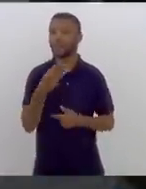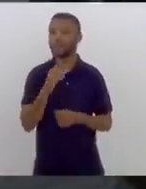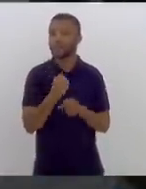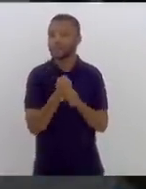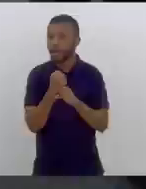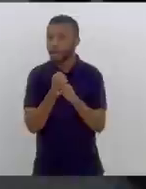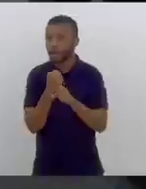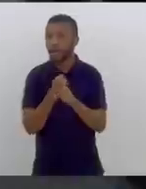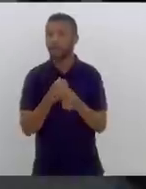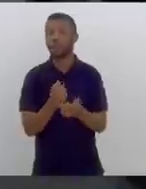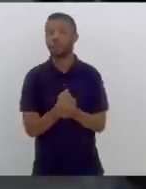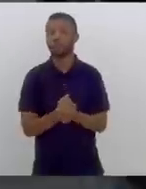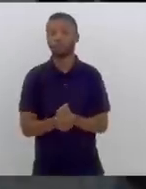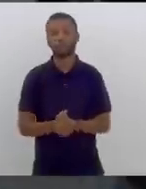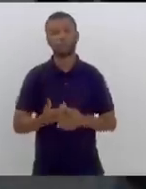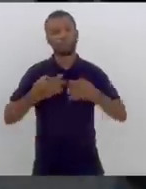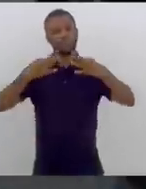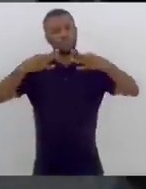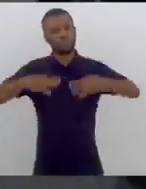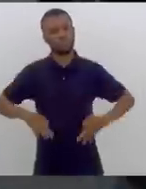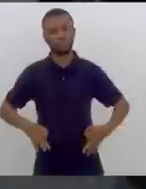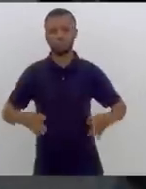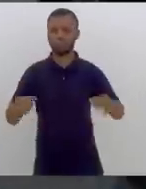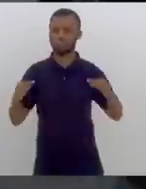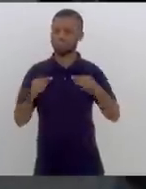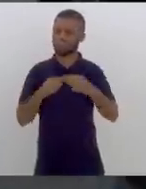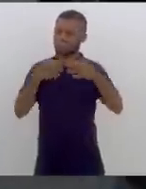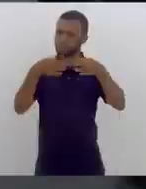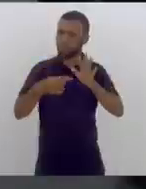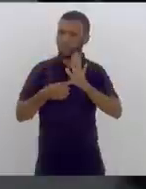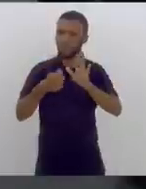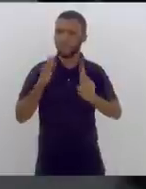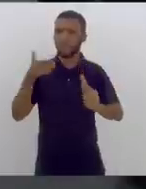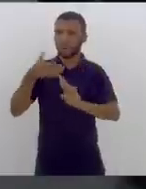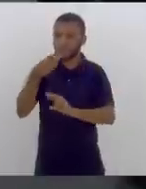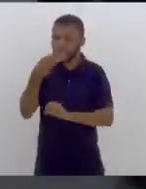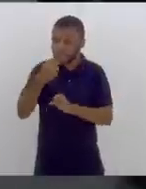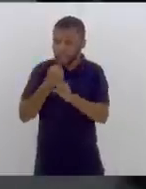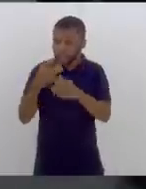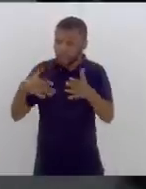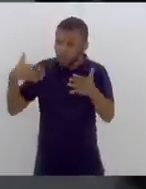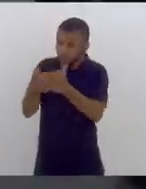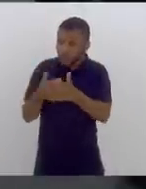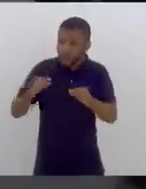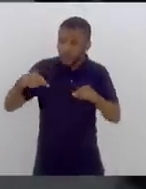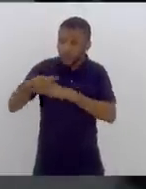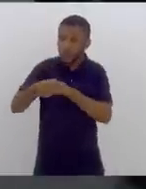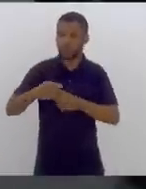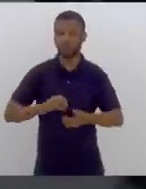meu exemplar comportamento depois de 30 anos